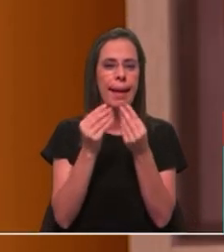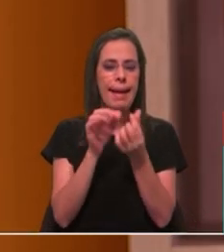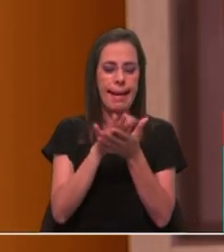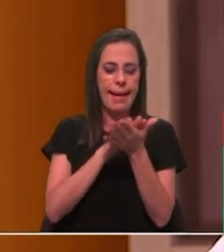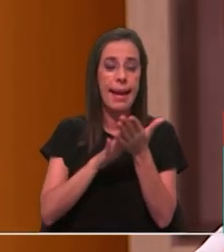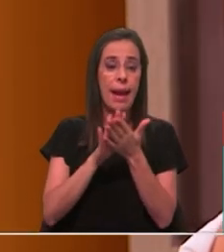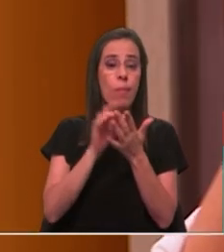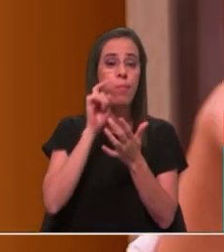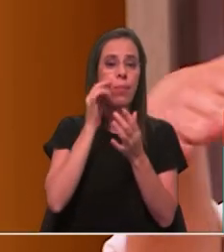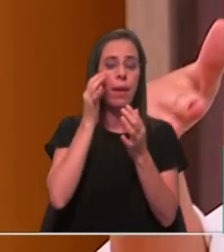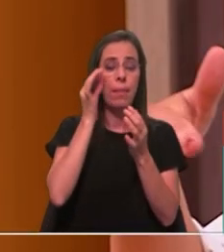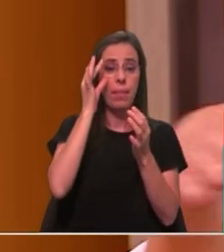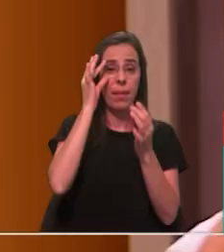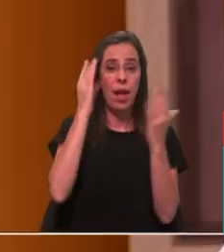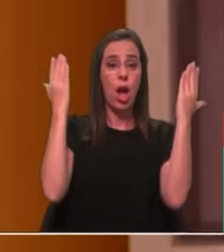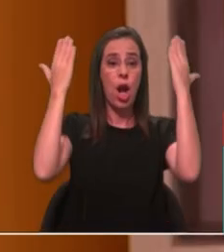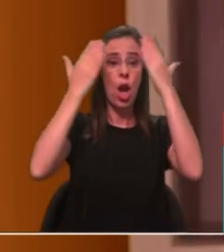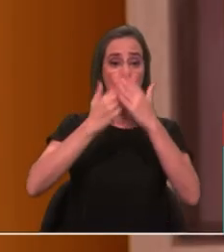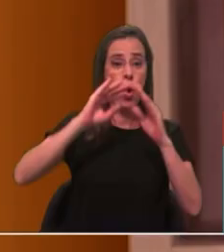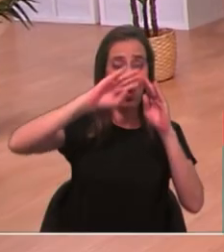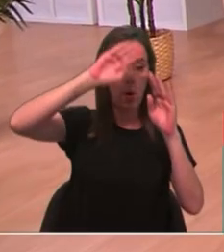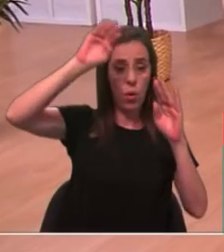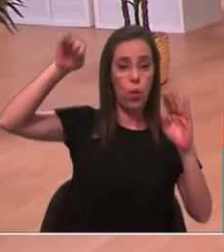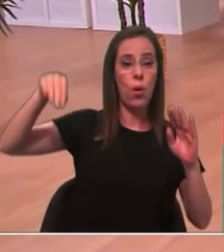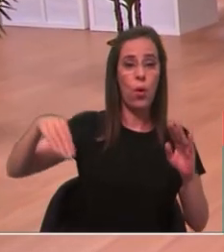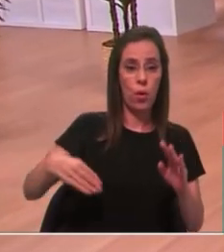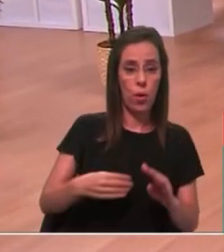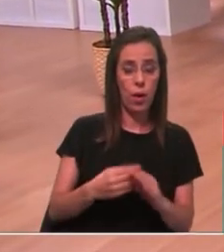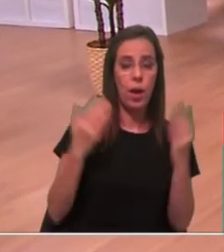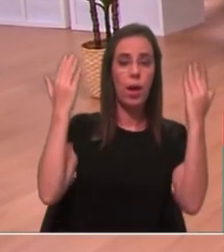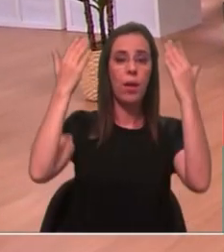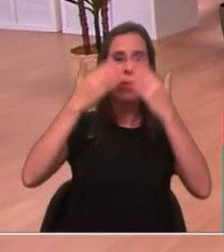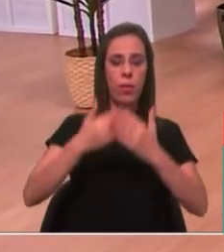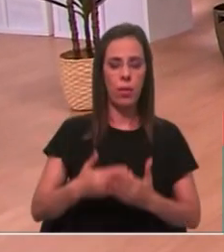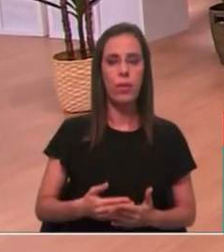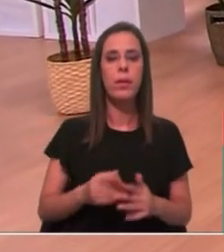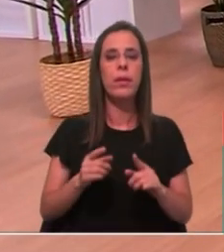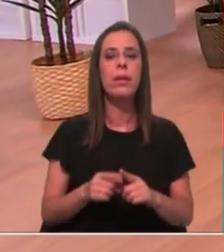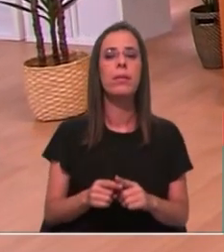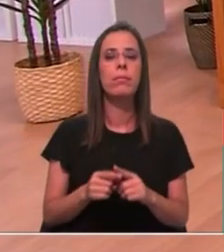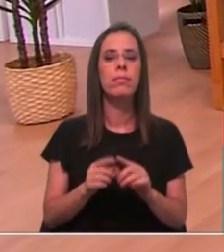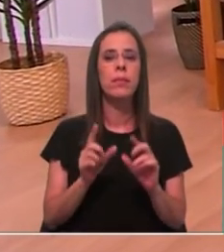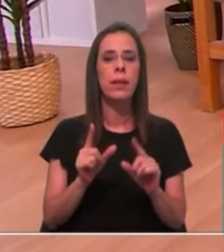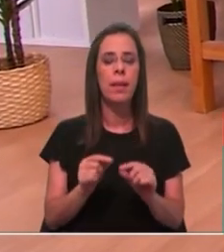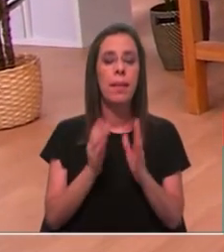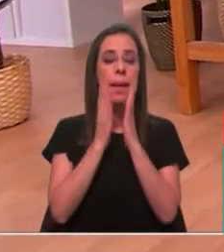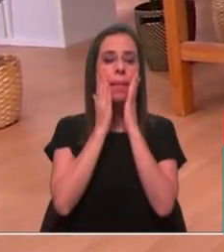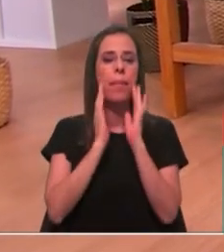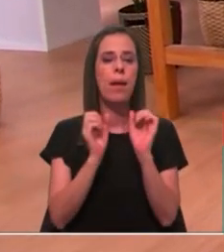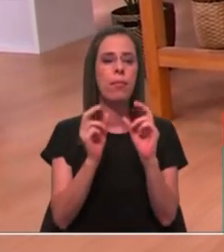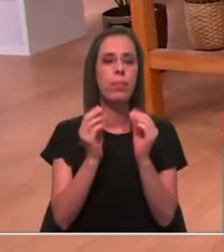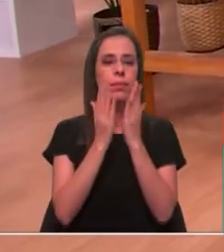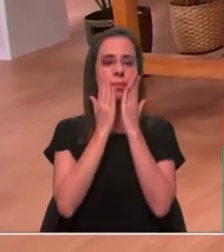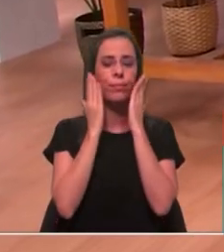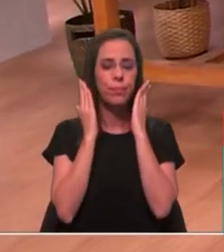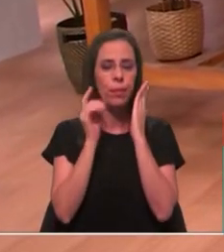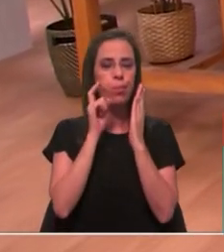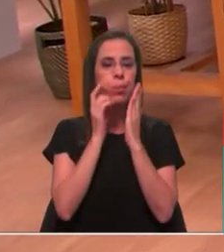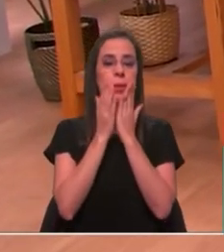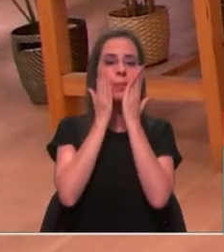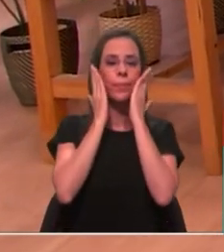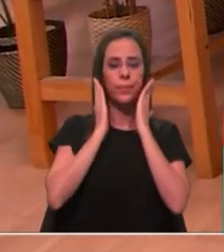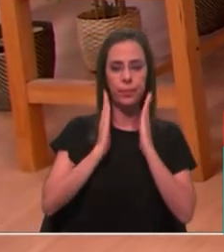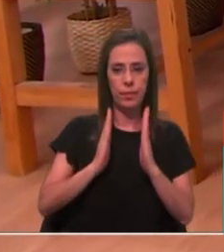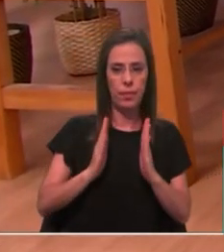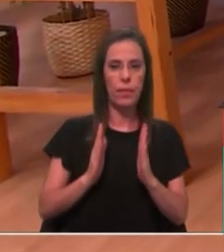vão hidratar a nossa pele durante toda a noite. Depois, também as funções de reparar a nossa pele, reparar a nossa barreira cutânea, portanto ir